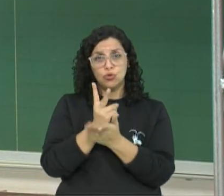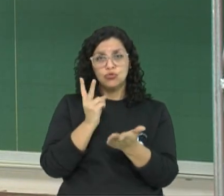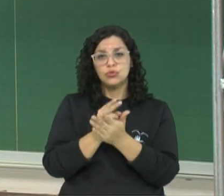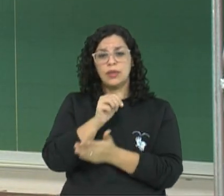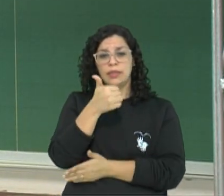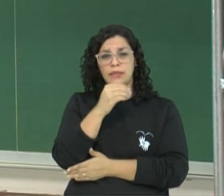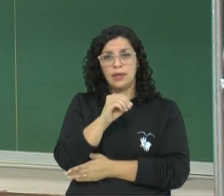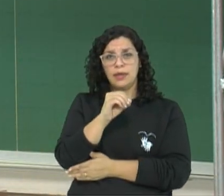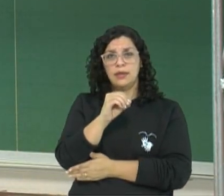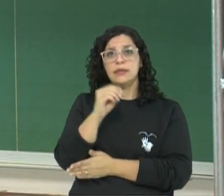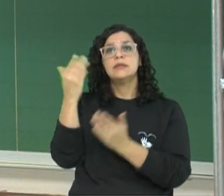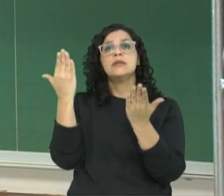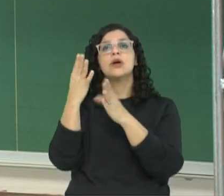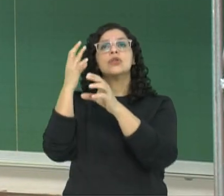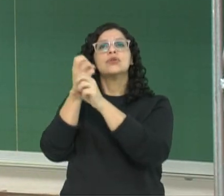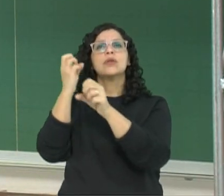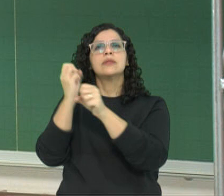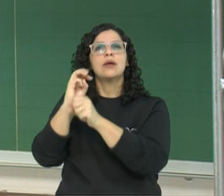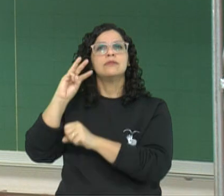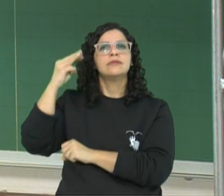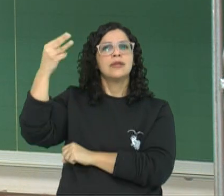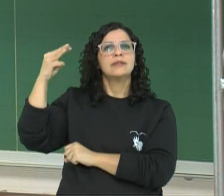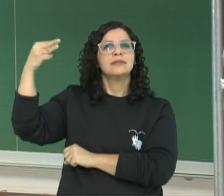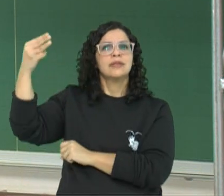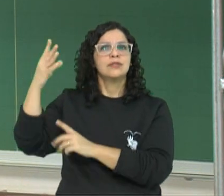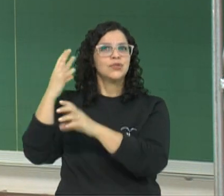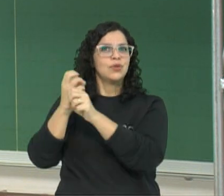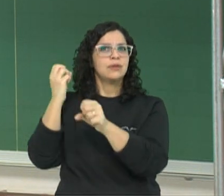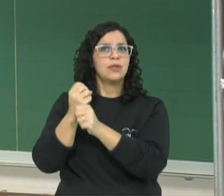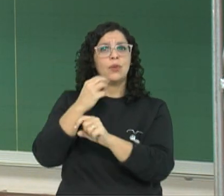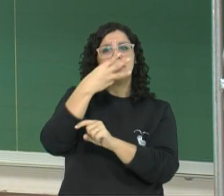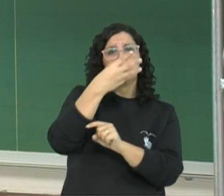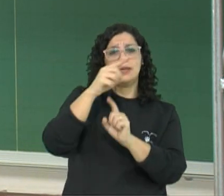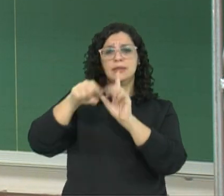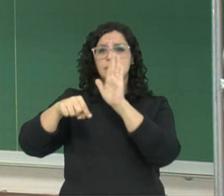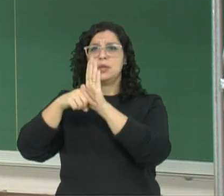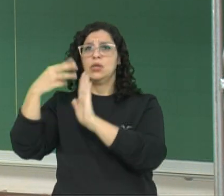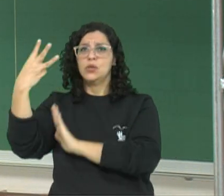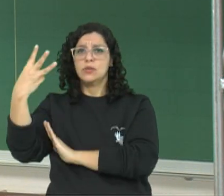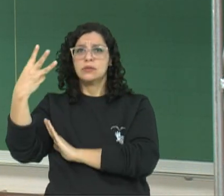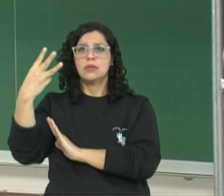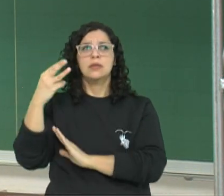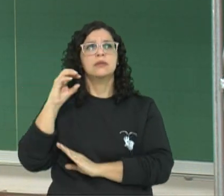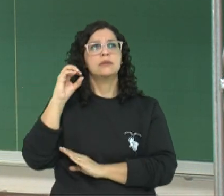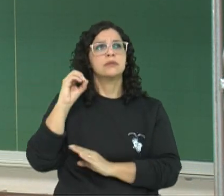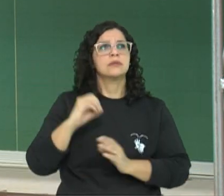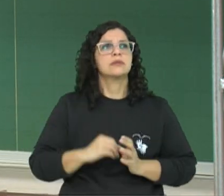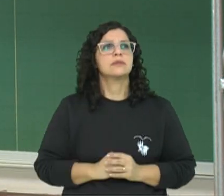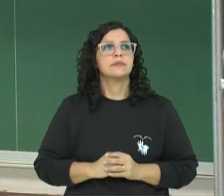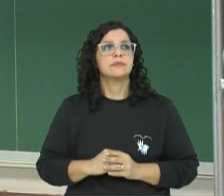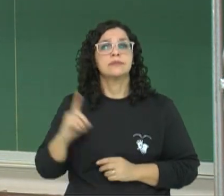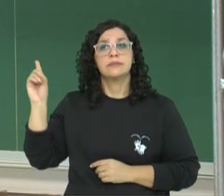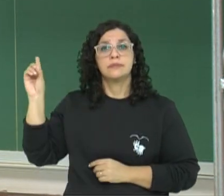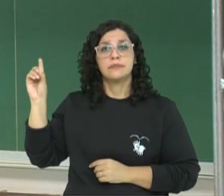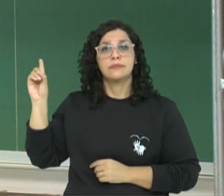Conserva a base, somos expoentes, ou seja, 10 na terceira com mais 10 na menos